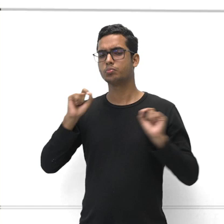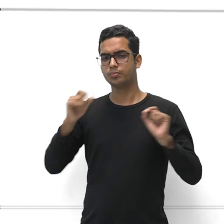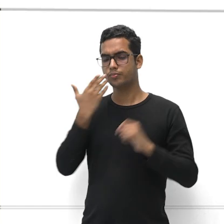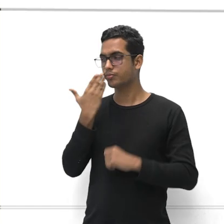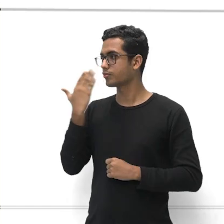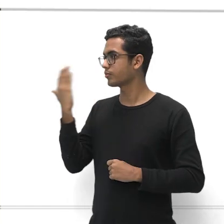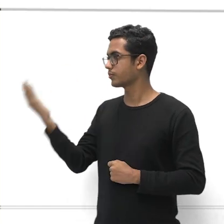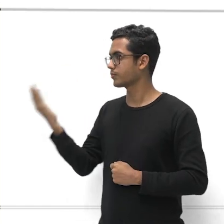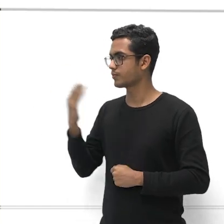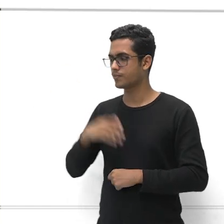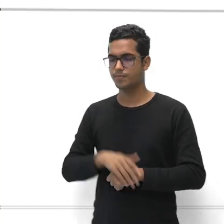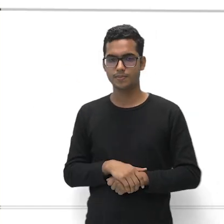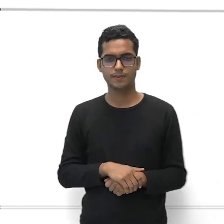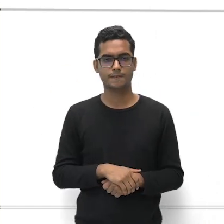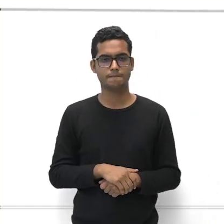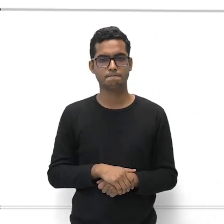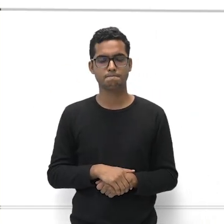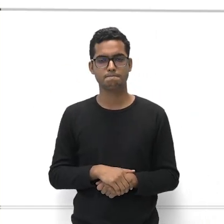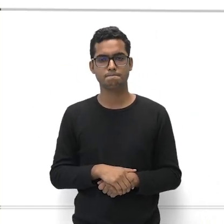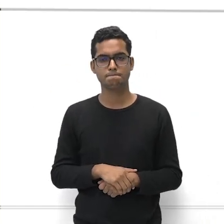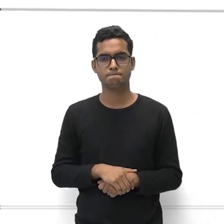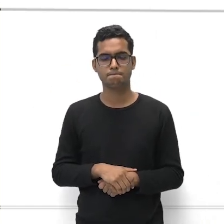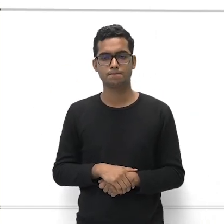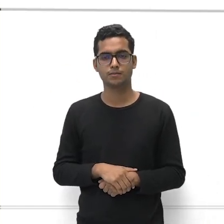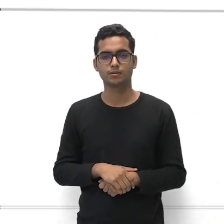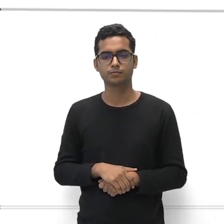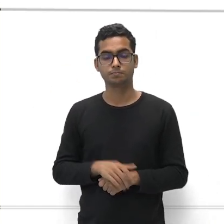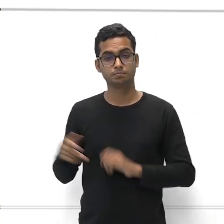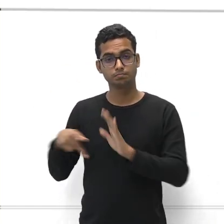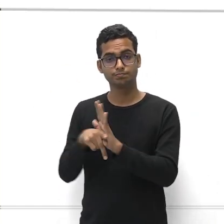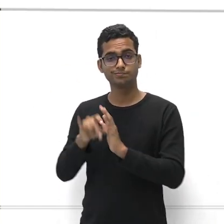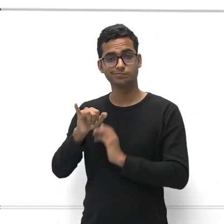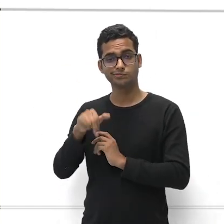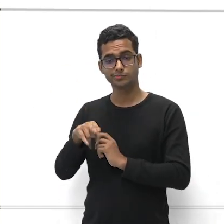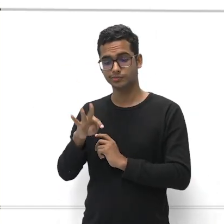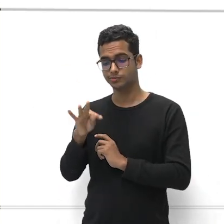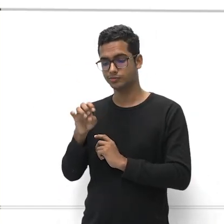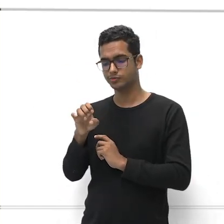Nós podemos determinar aqui a interseção, né,